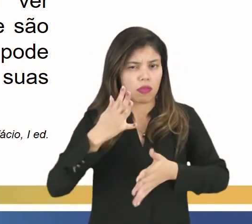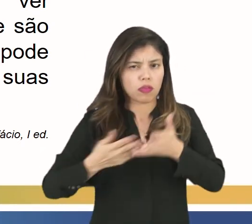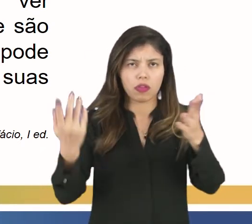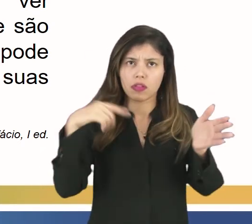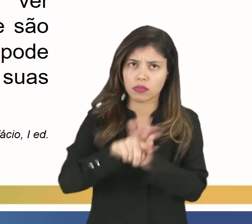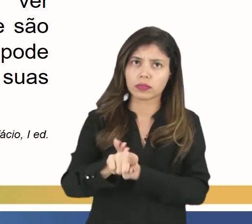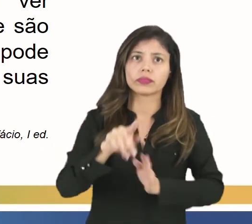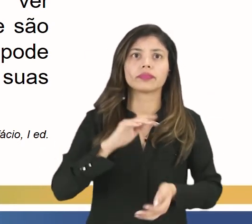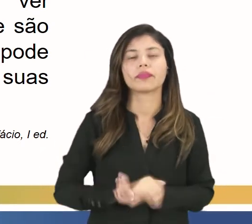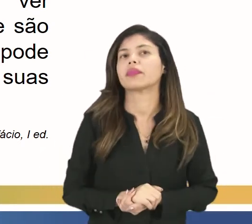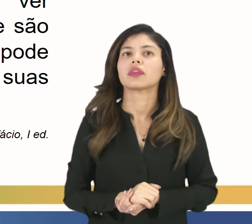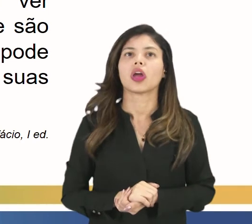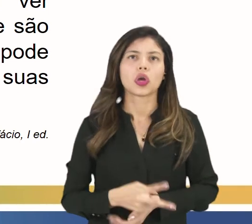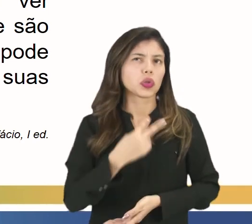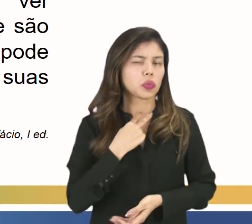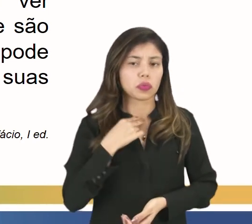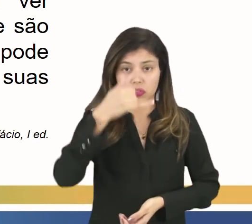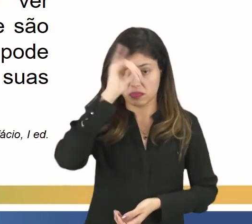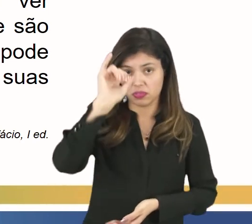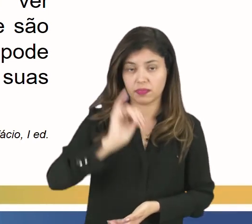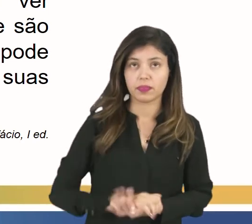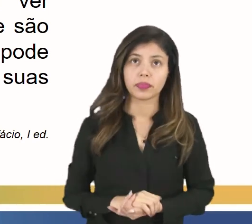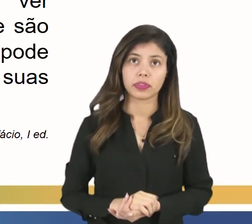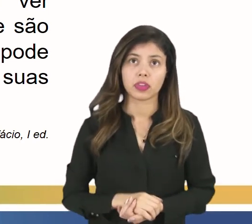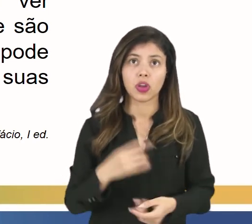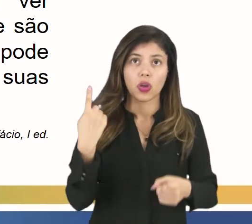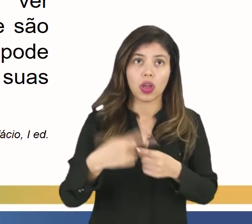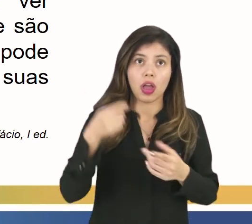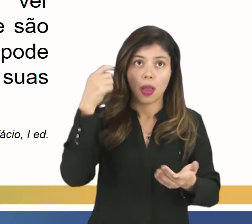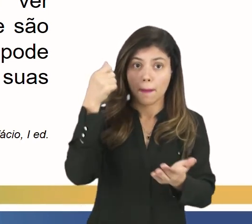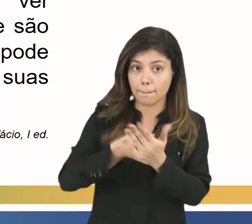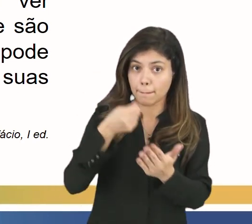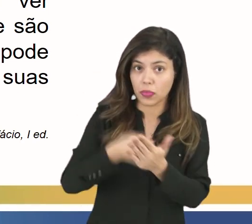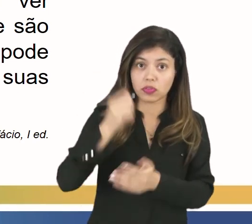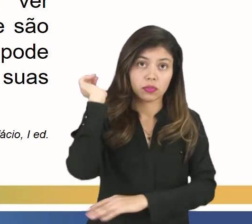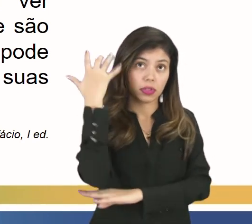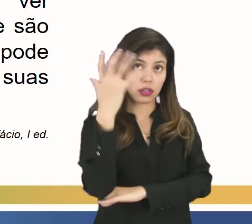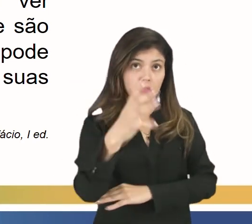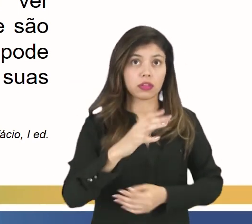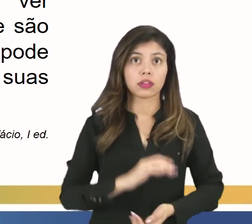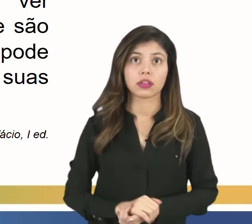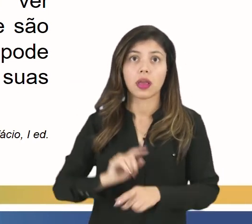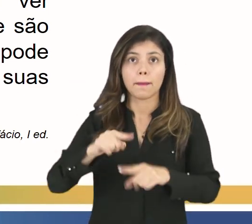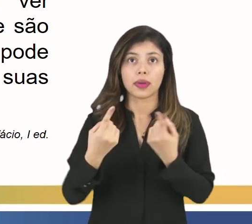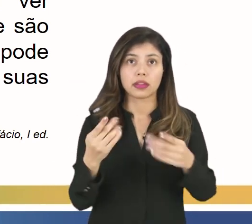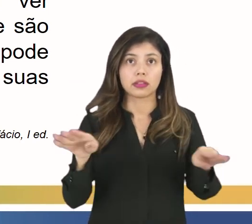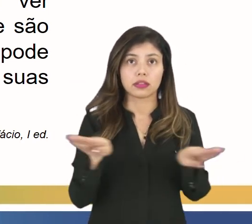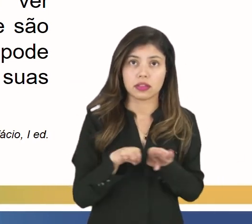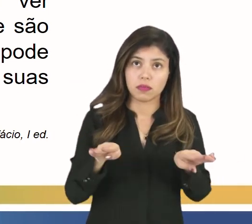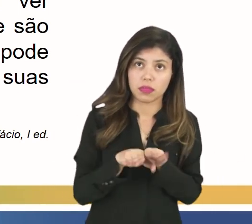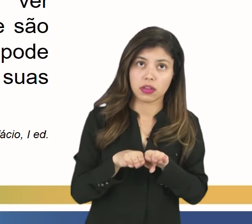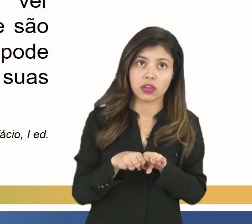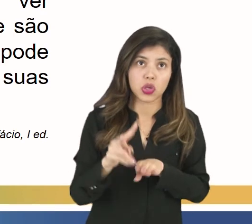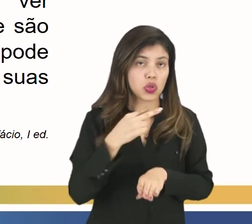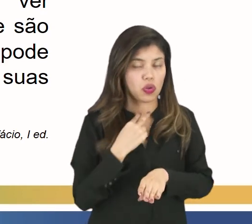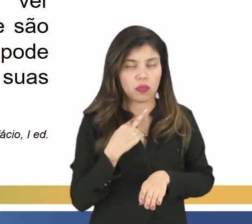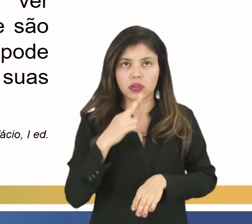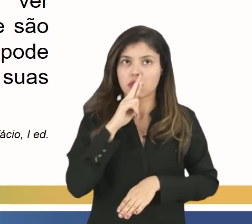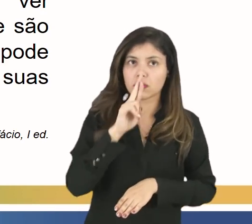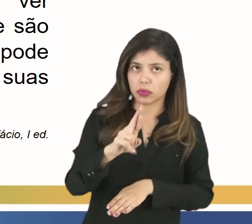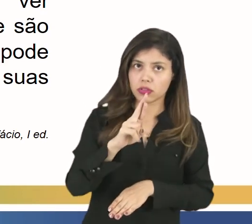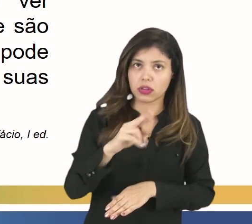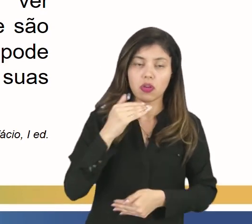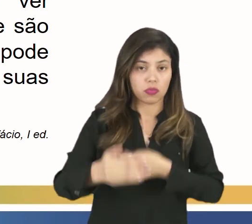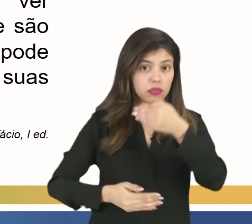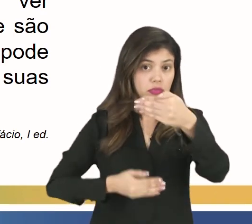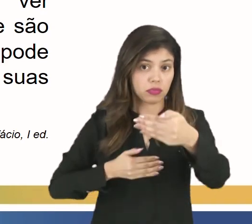por questões que não pode evitar, pois lhe são impostas pela sua natureza, mas às quais também não pode dar respostas